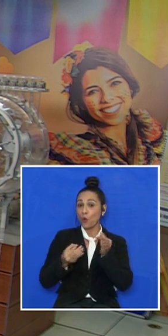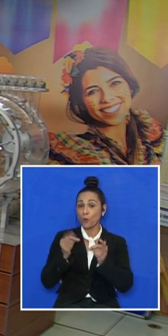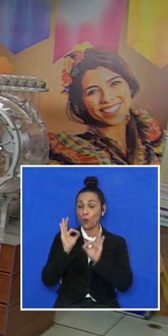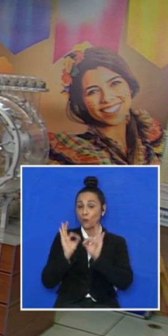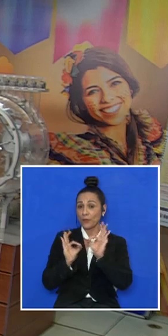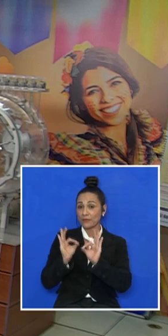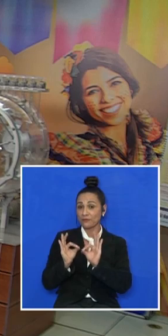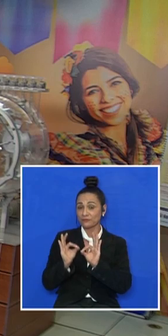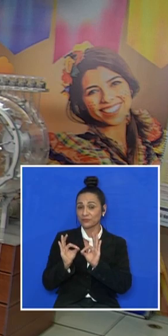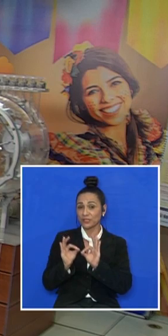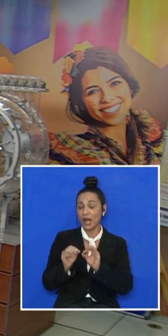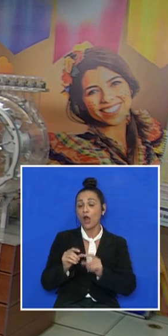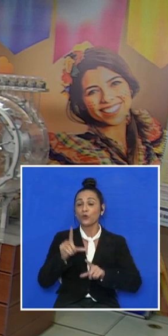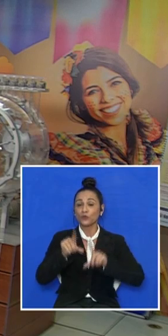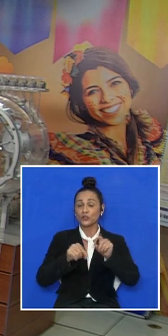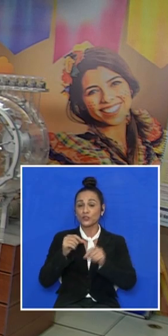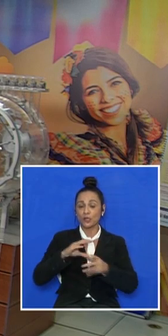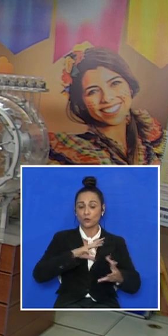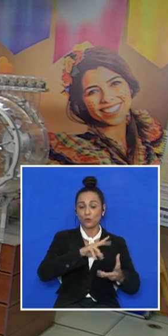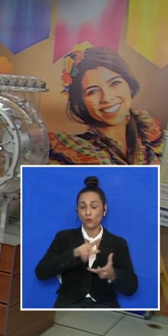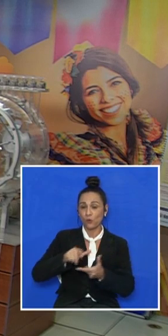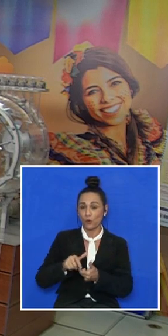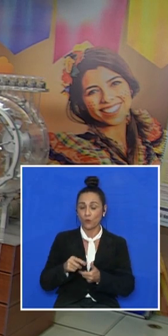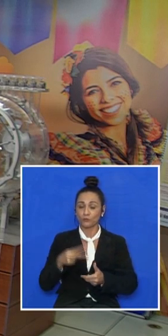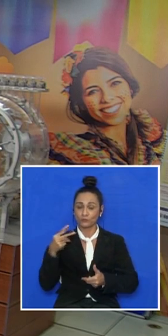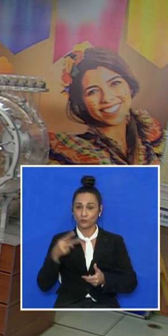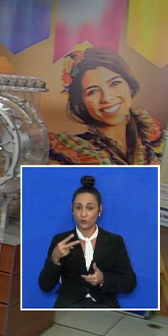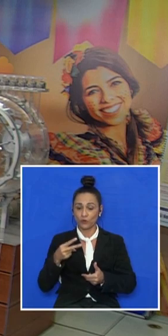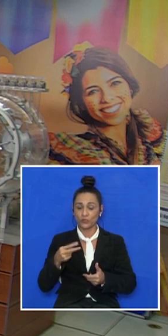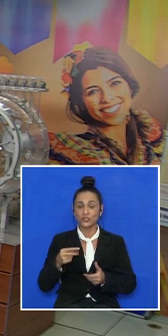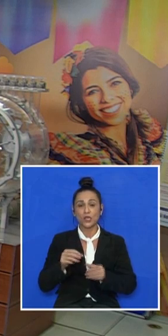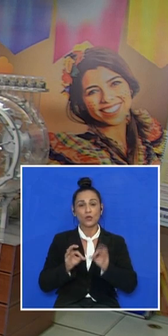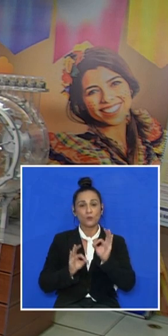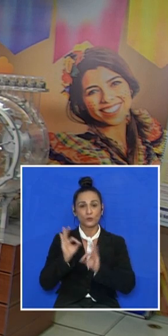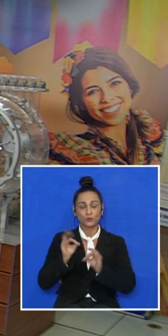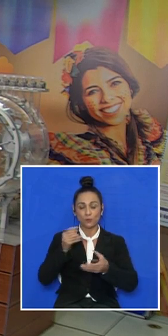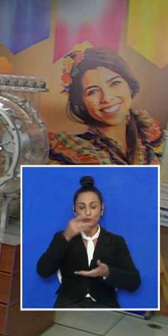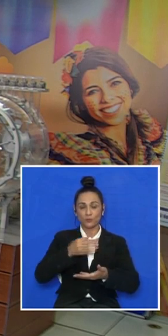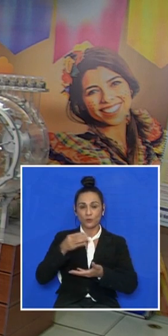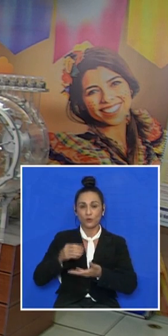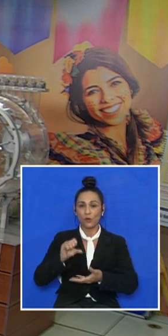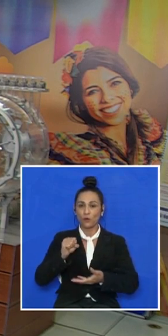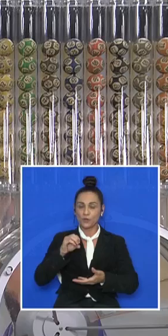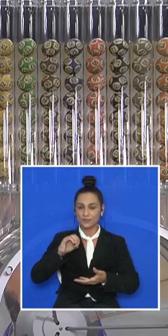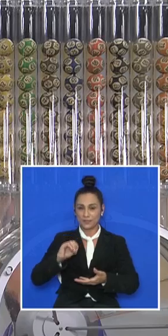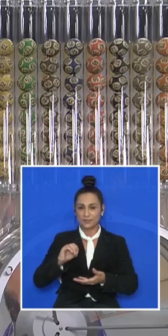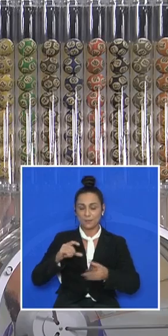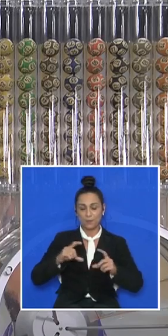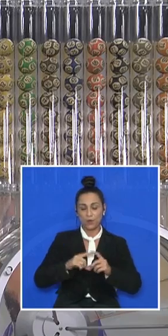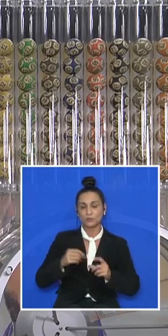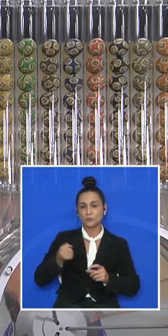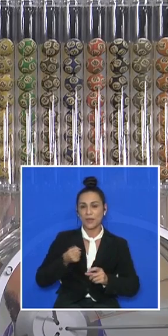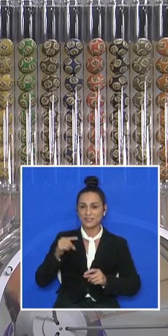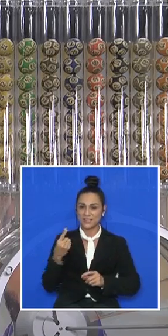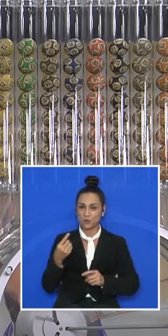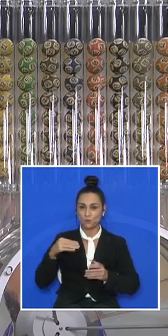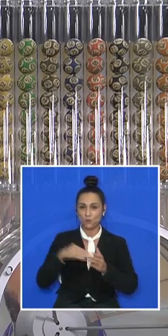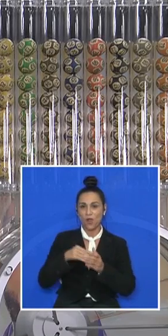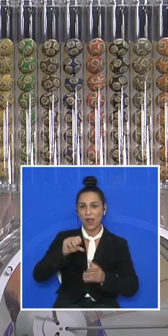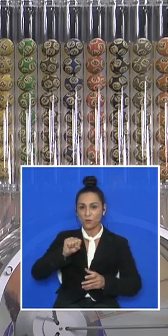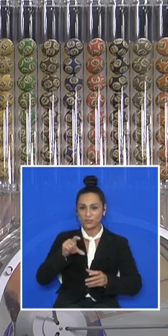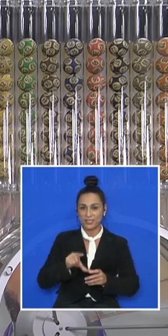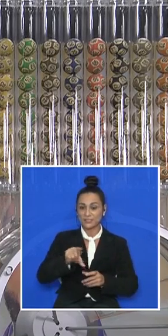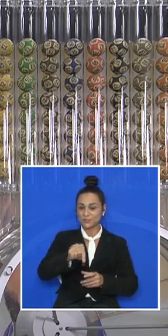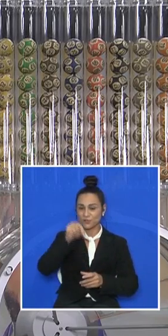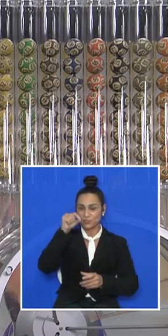o nosso sorteio. Temos aqui dois globos preparados. O nosso globo número 1 está com o suporte carregado com 80 bolas, numeradas de 0 a 80,